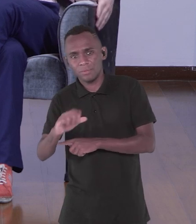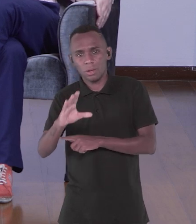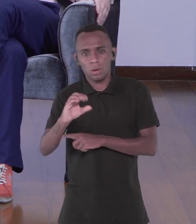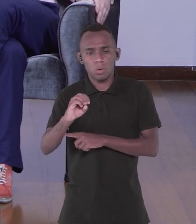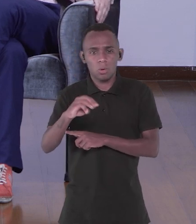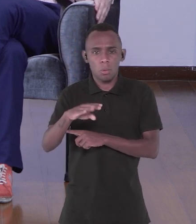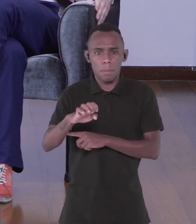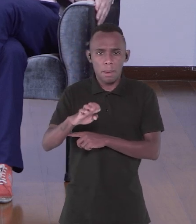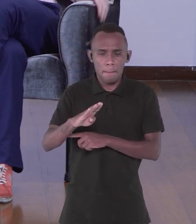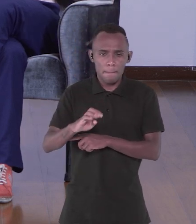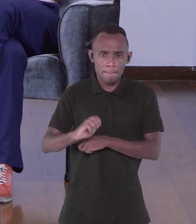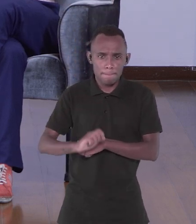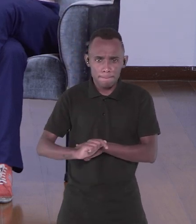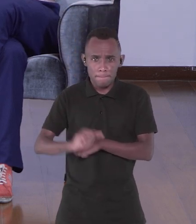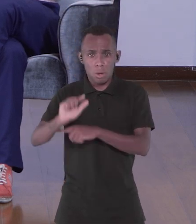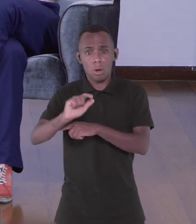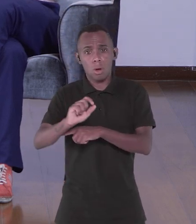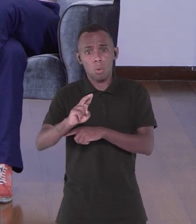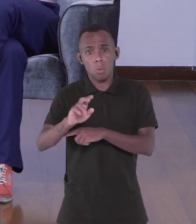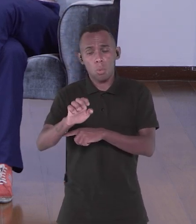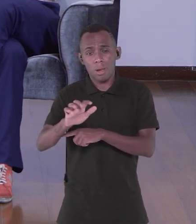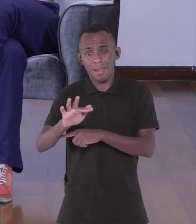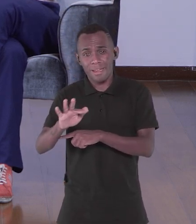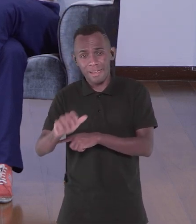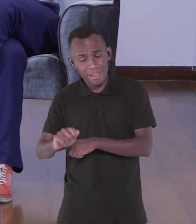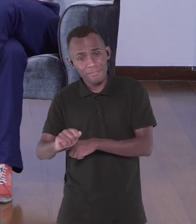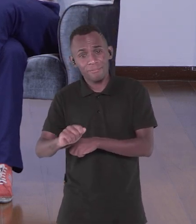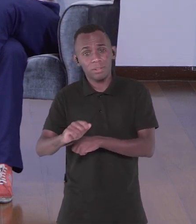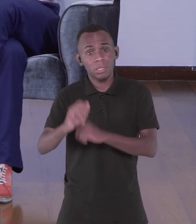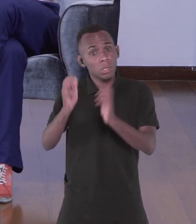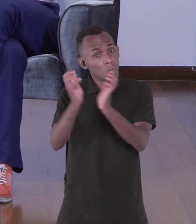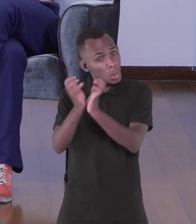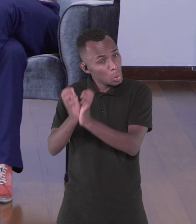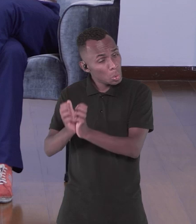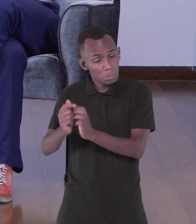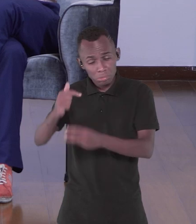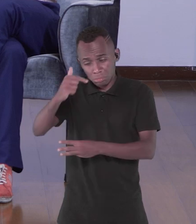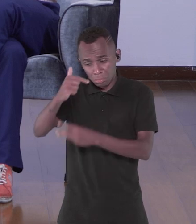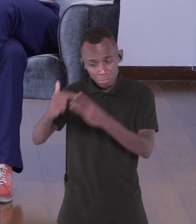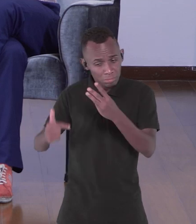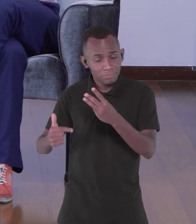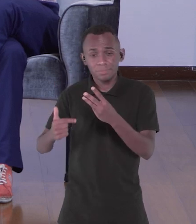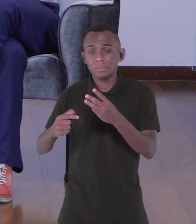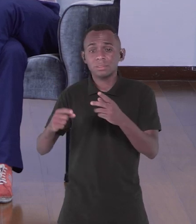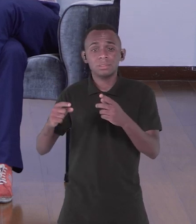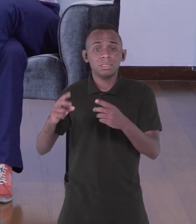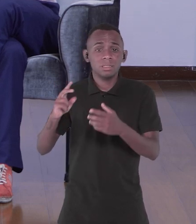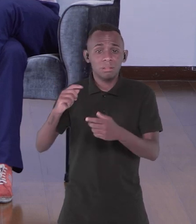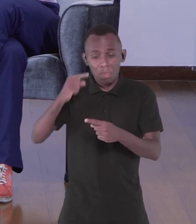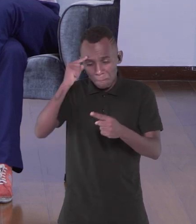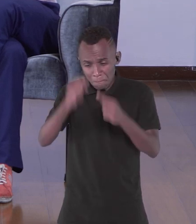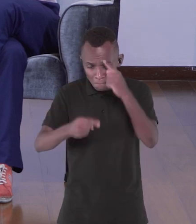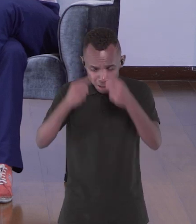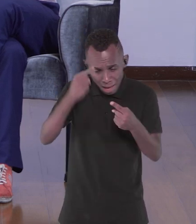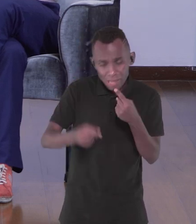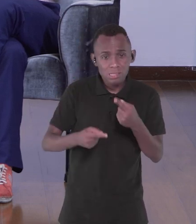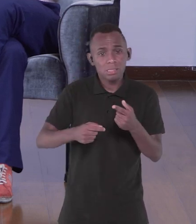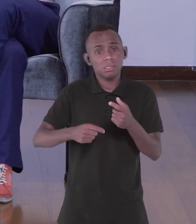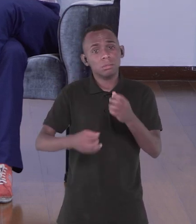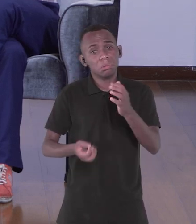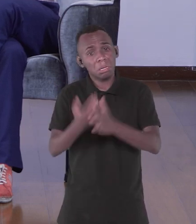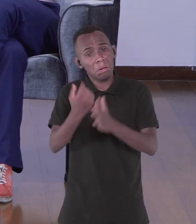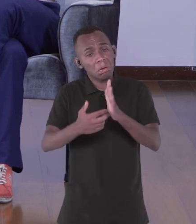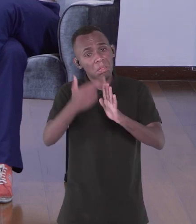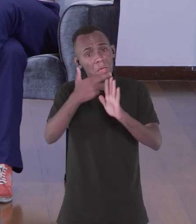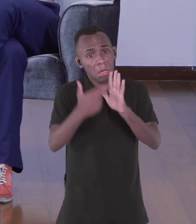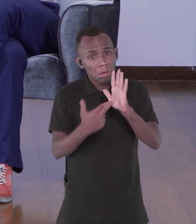na UEFA. Continua sendo um grupo muito restrito de pessoas que mandam, desmandam, colocam as regras,